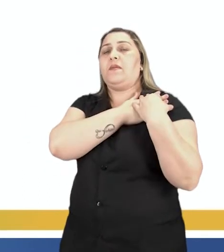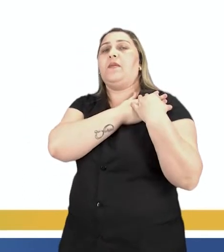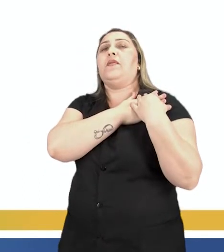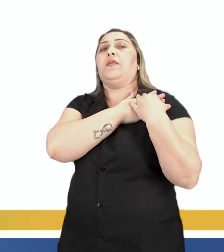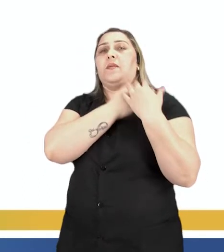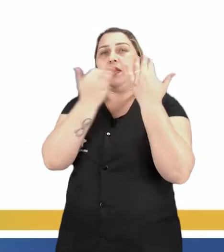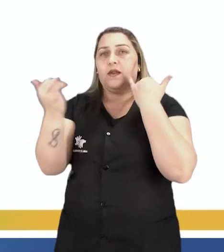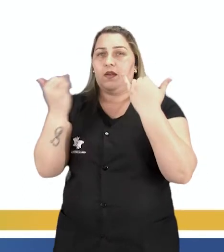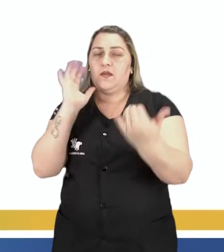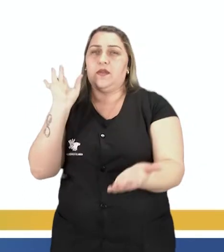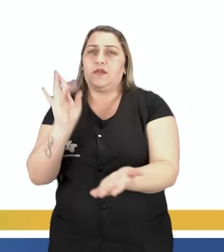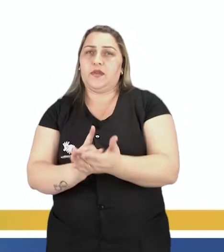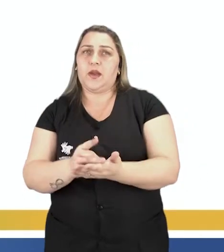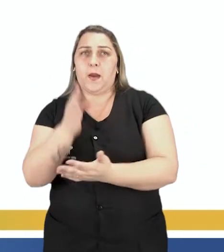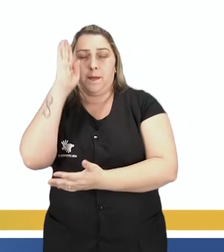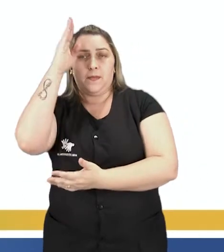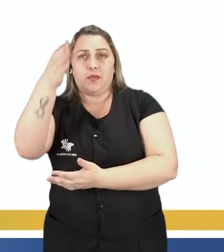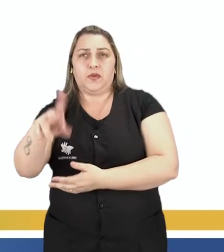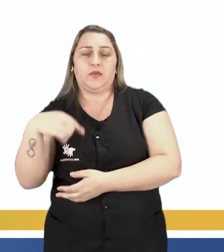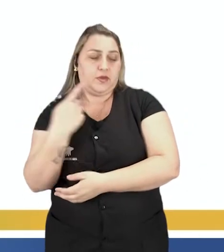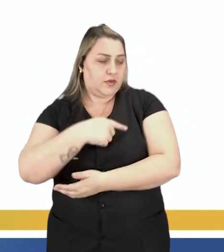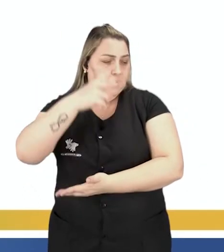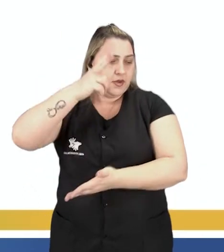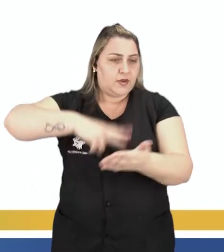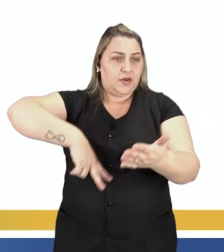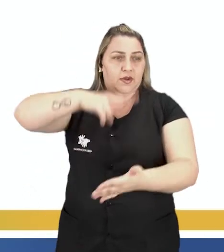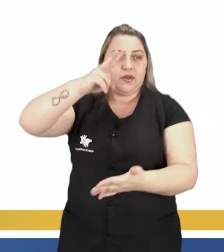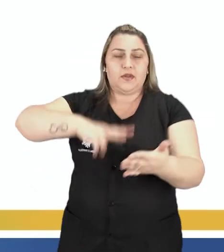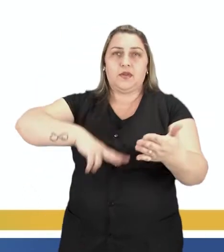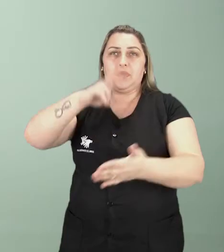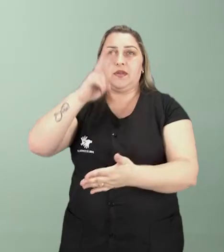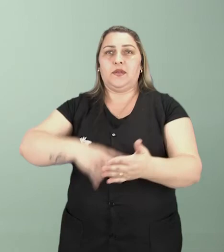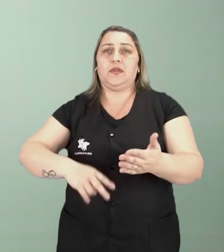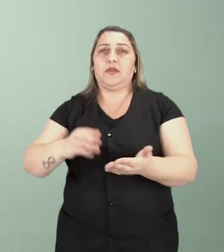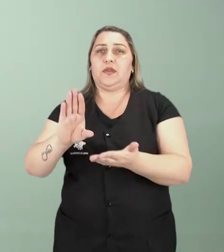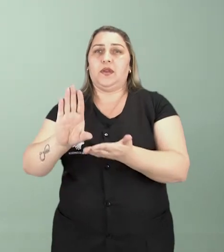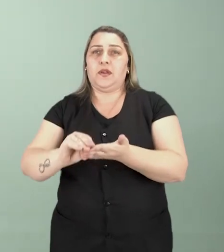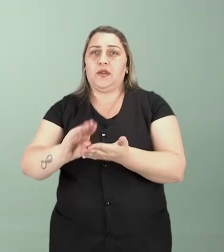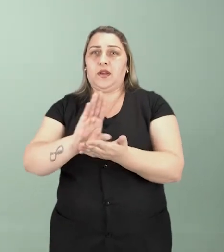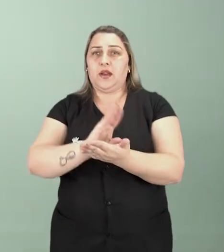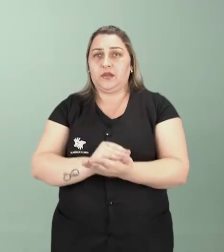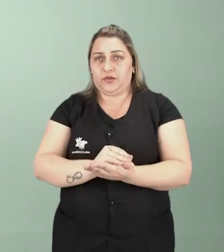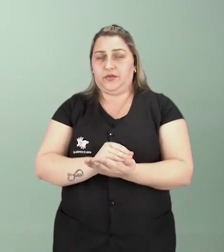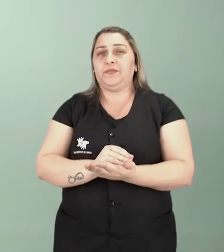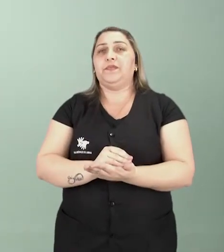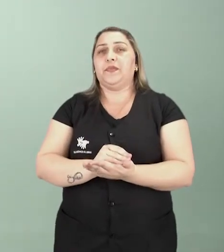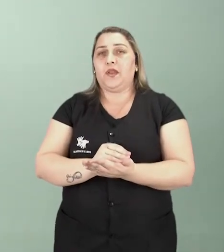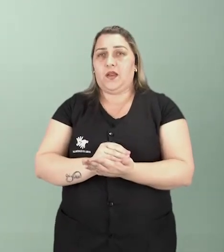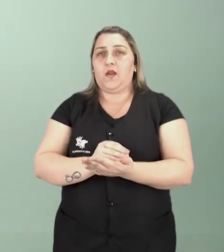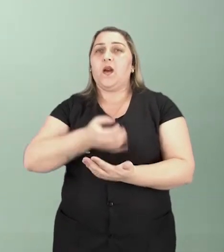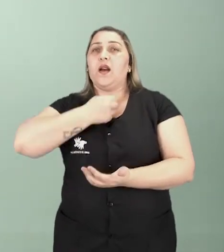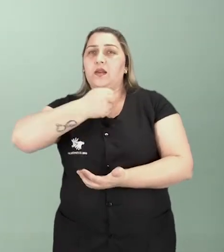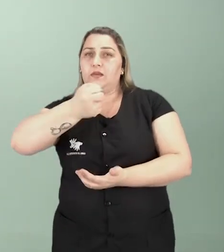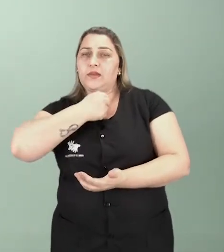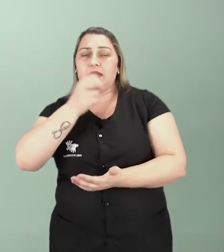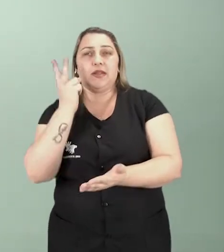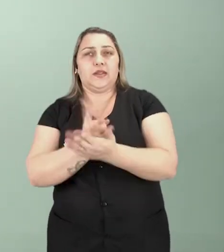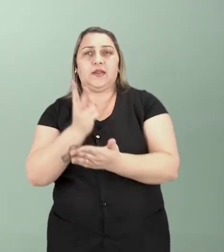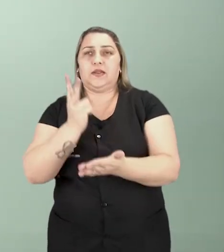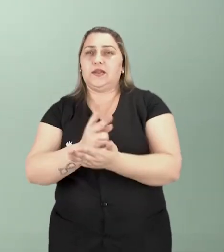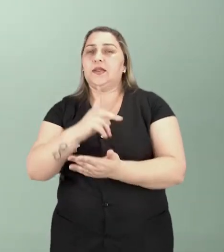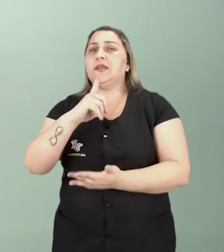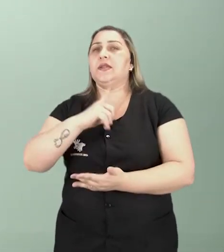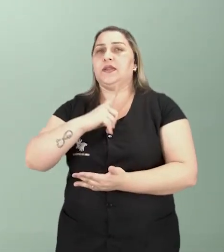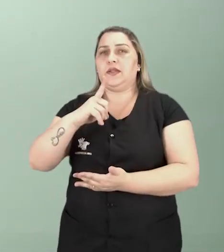original. Principalmente quando a gente está lendo artigos científicos, por exemplo, ou reportagens, eles sempre têm